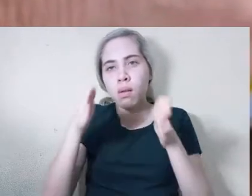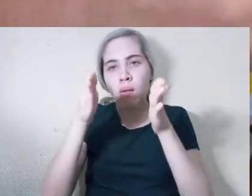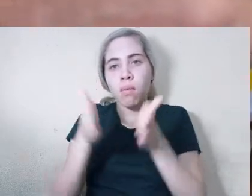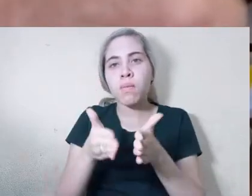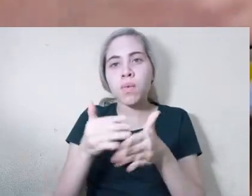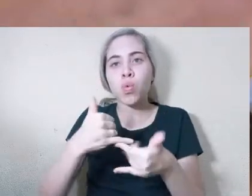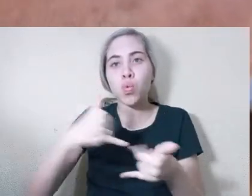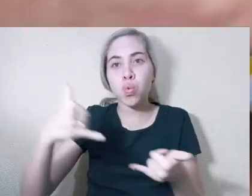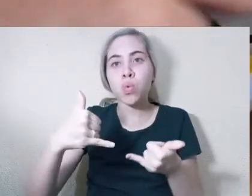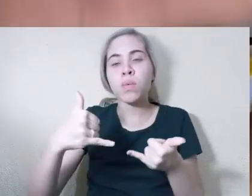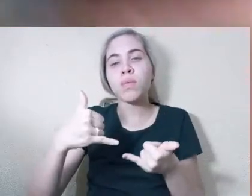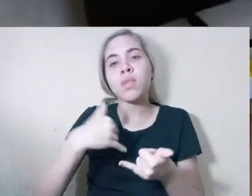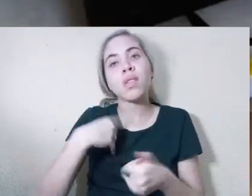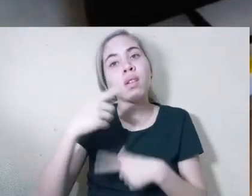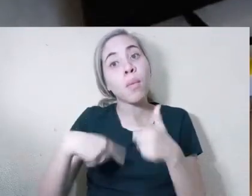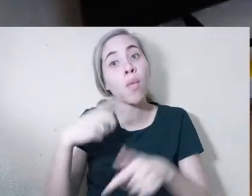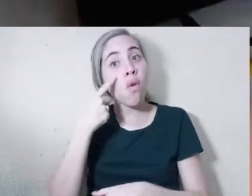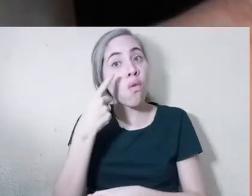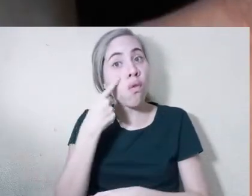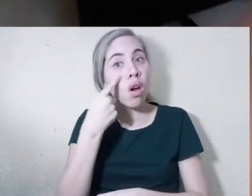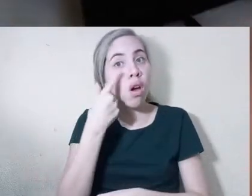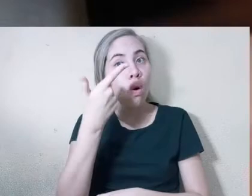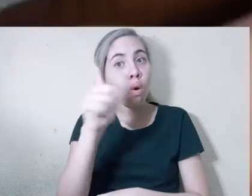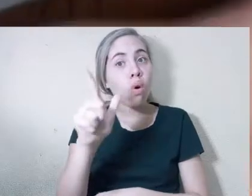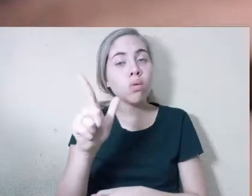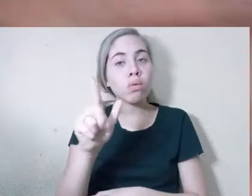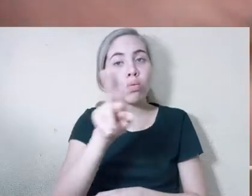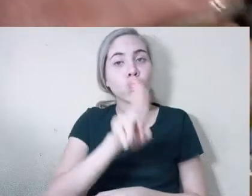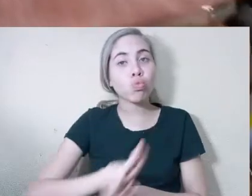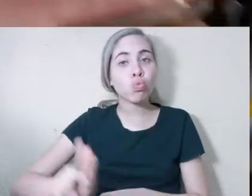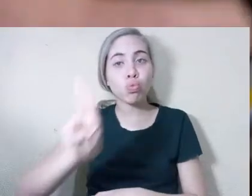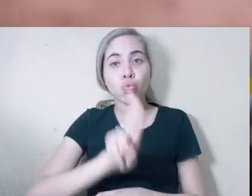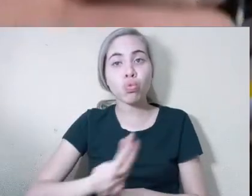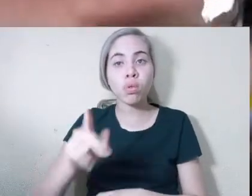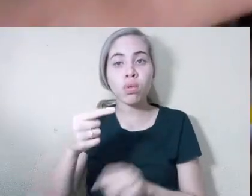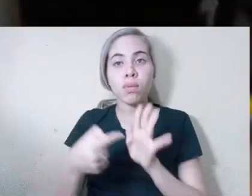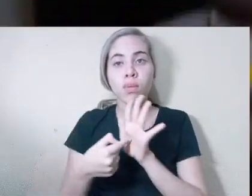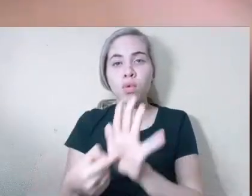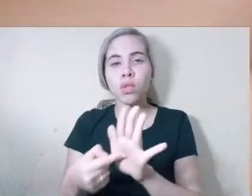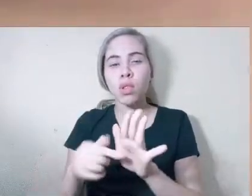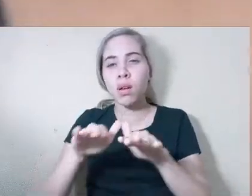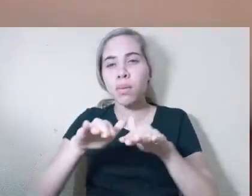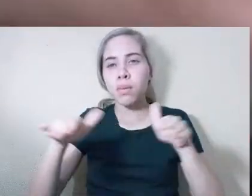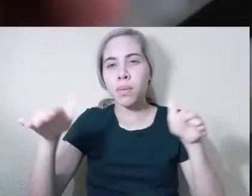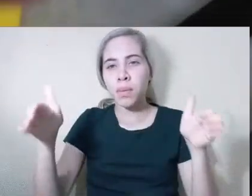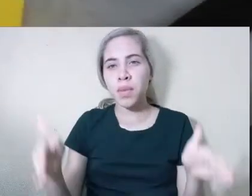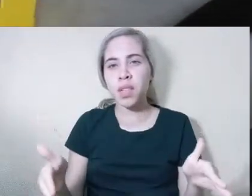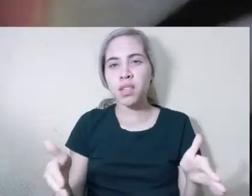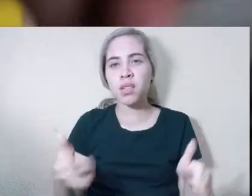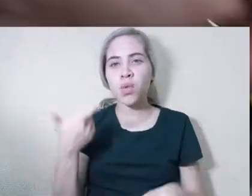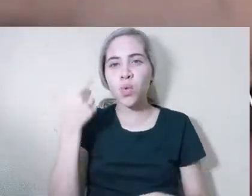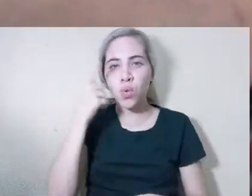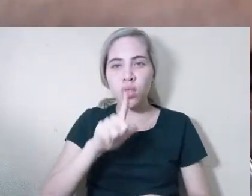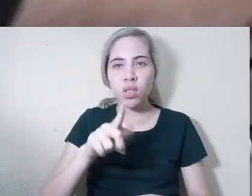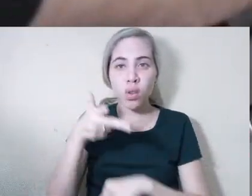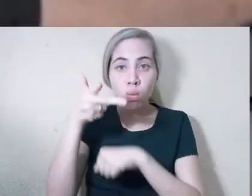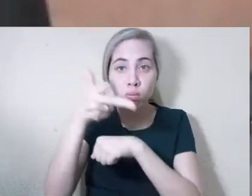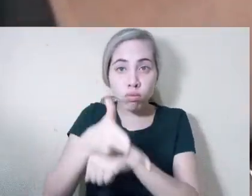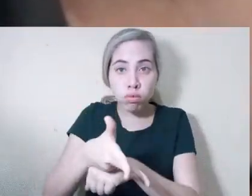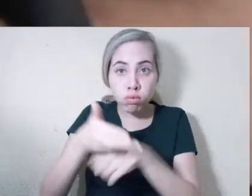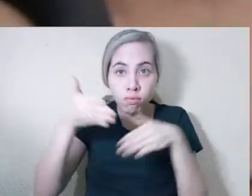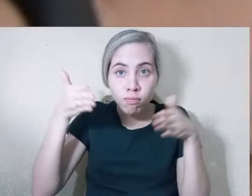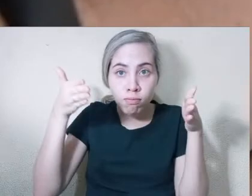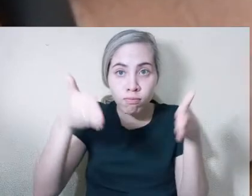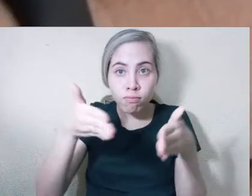né? Aí você faz uma linha e depois já vem com essa, ó. Duas. Deixa eu mostrar aqui, gente. Vou botar aqui na mesa, acho que